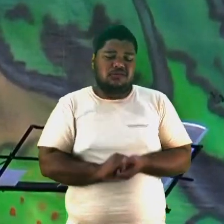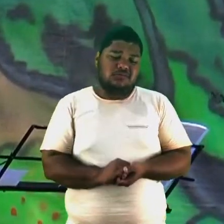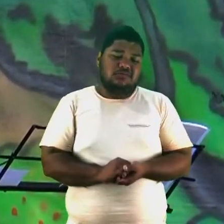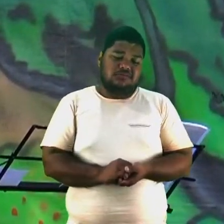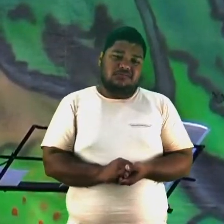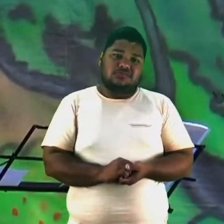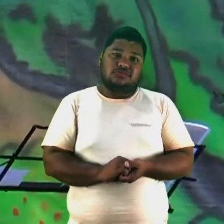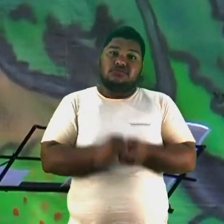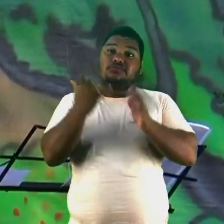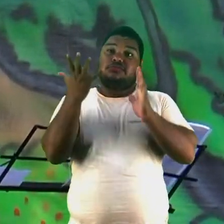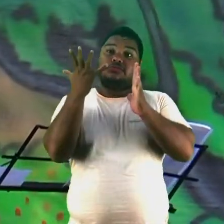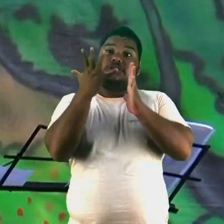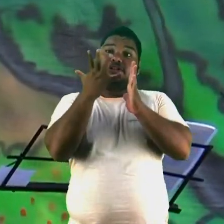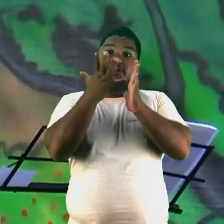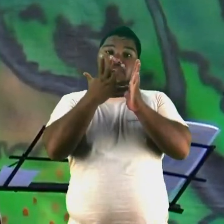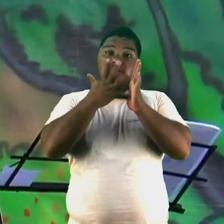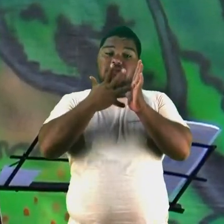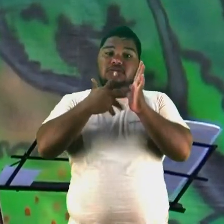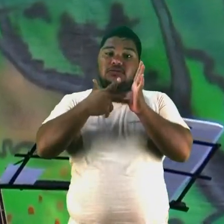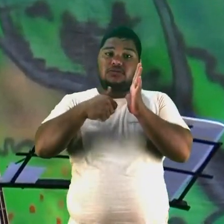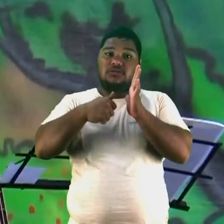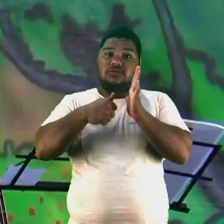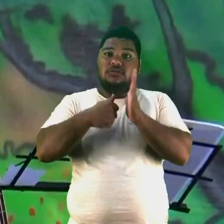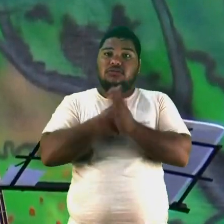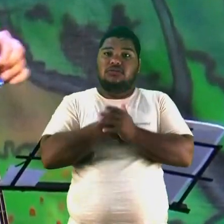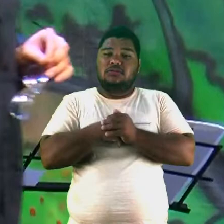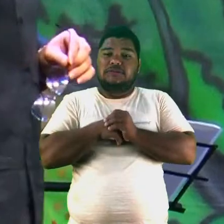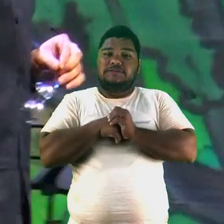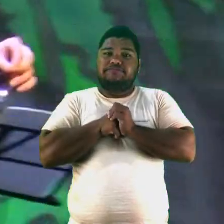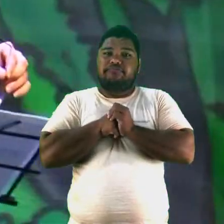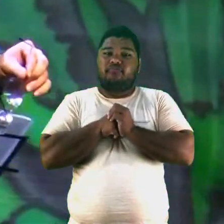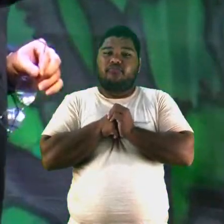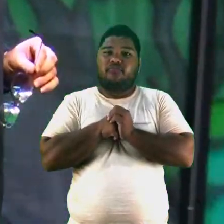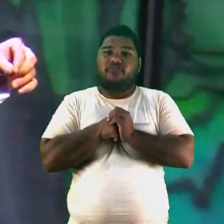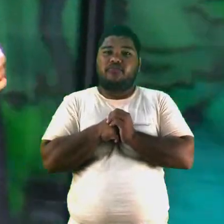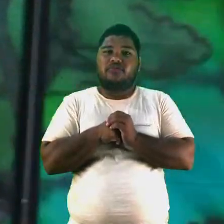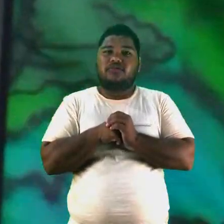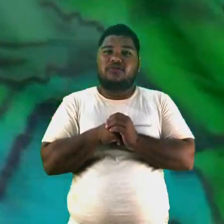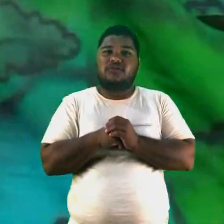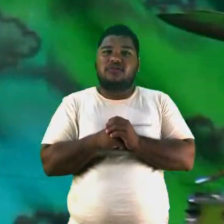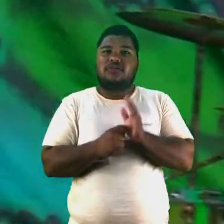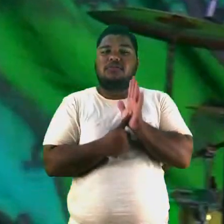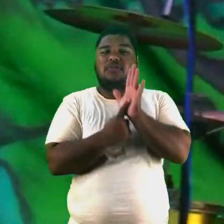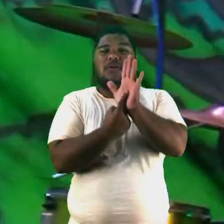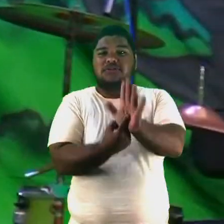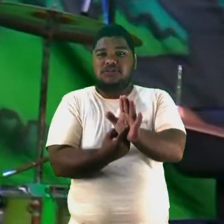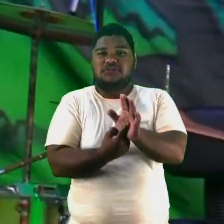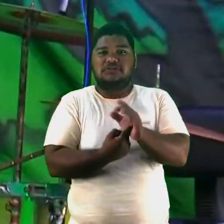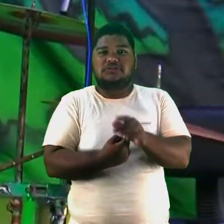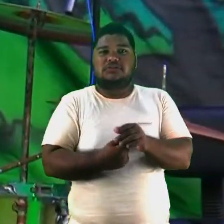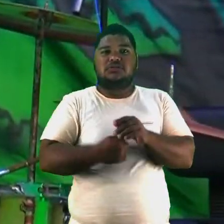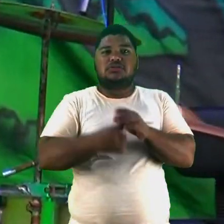indica que Timóteo, aquele não mais jovem,